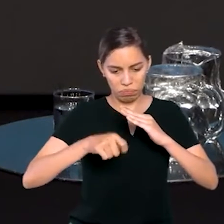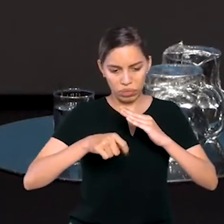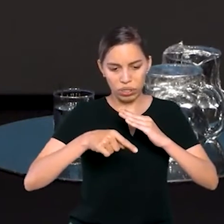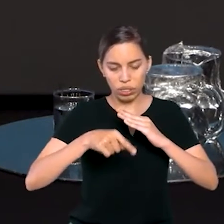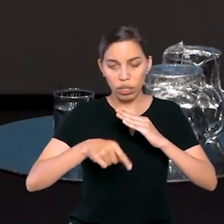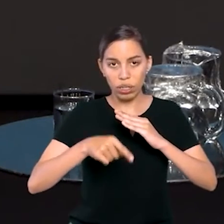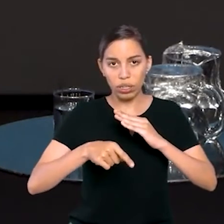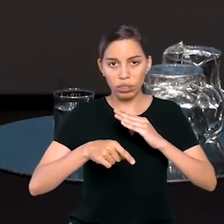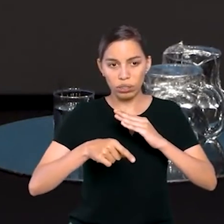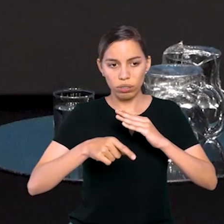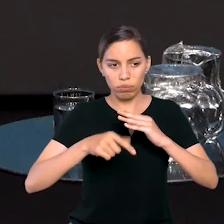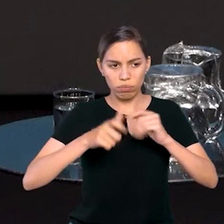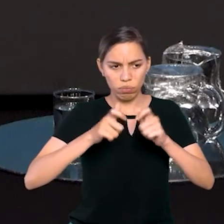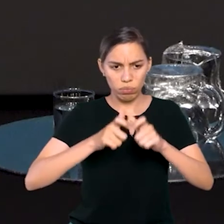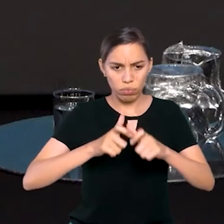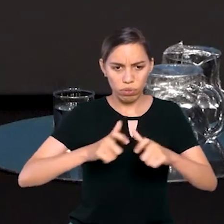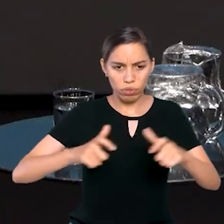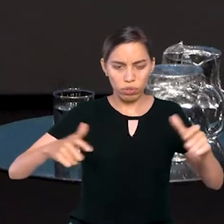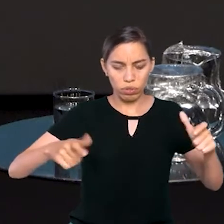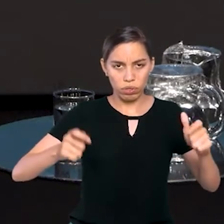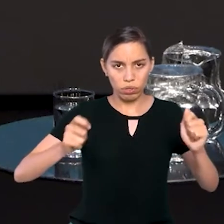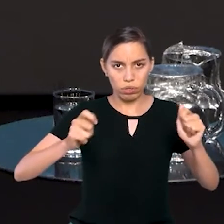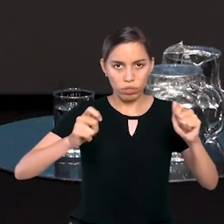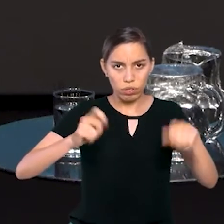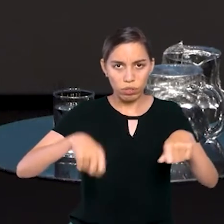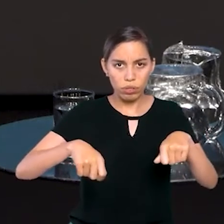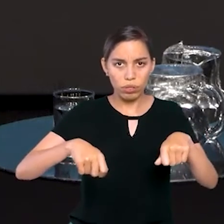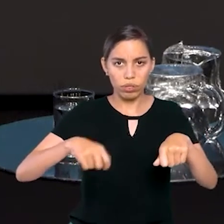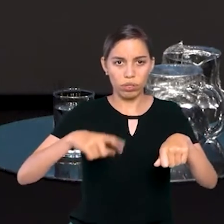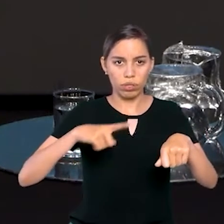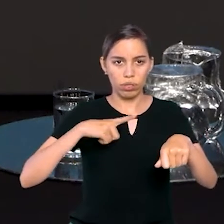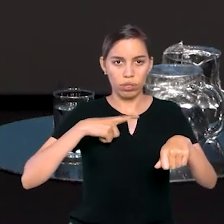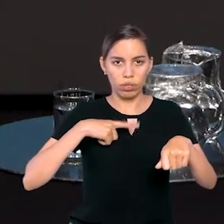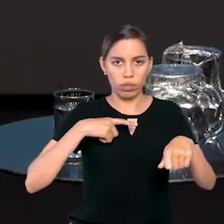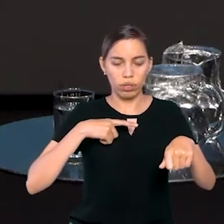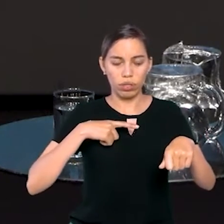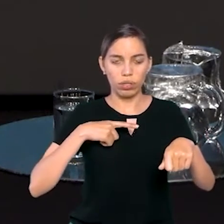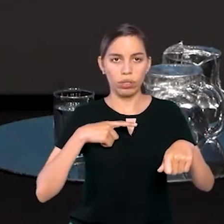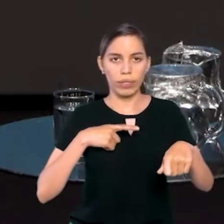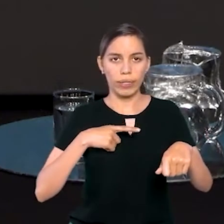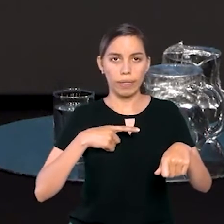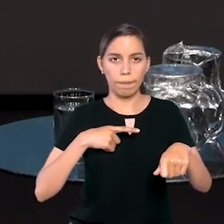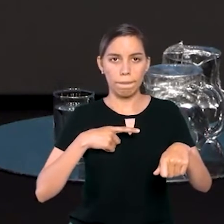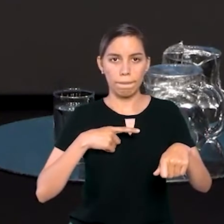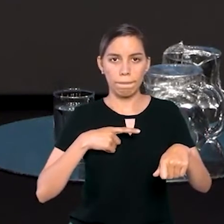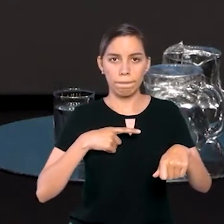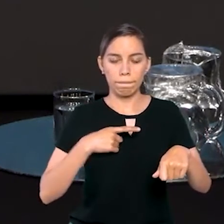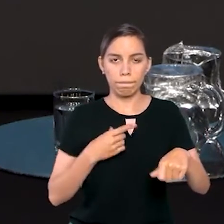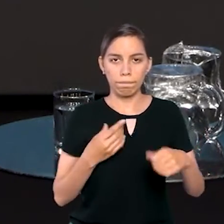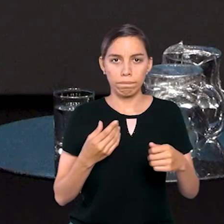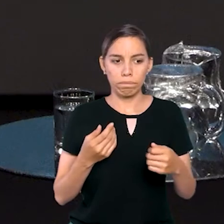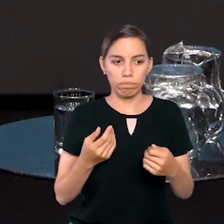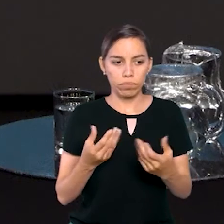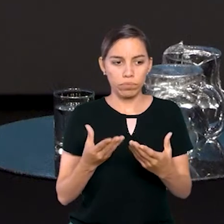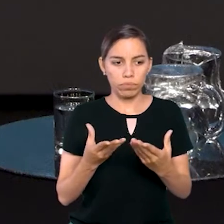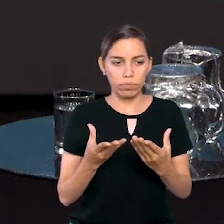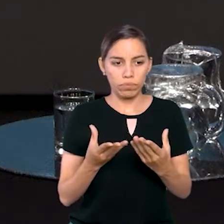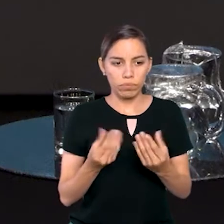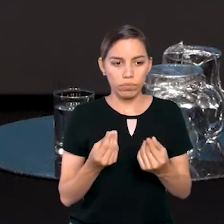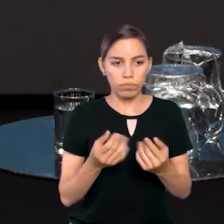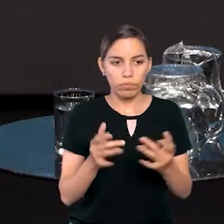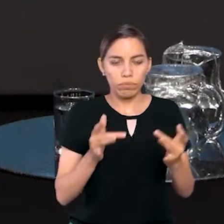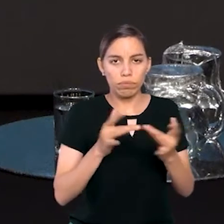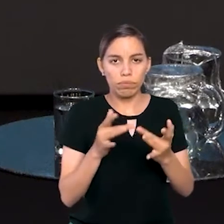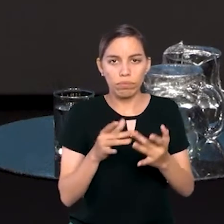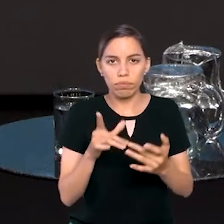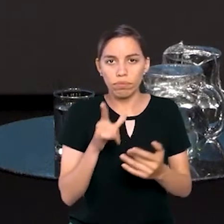suficientemente amplo para que a gente possa ter bons fluxos com a terra, com